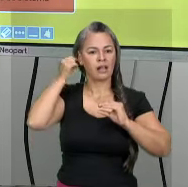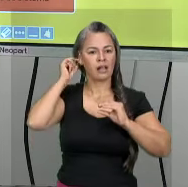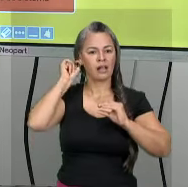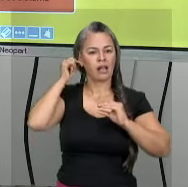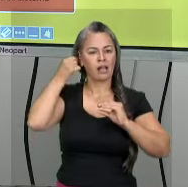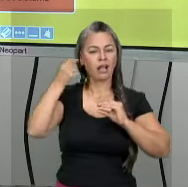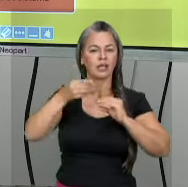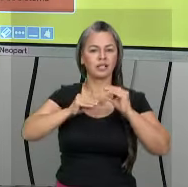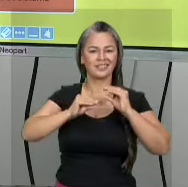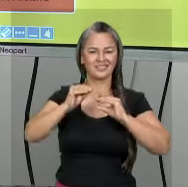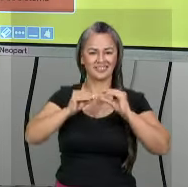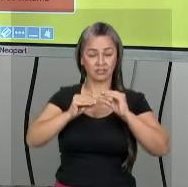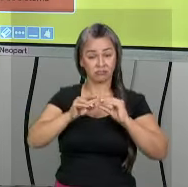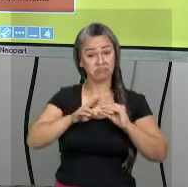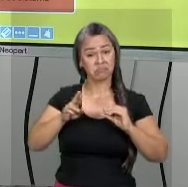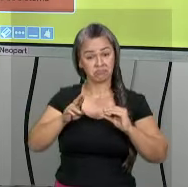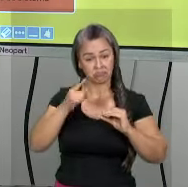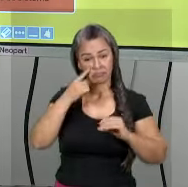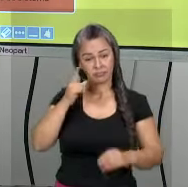bem.